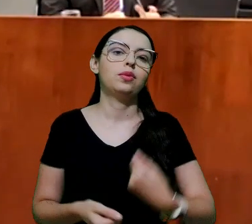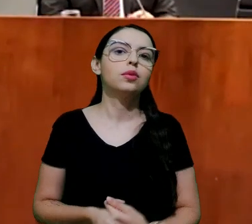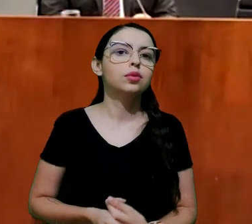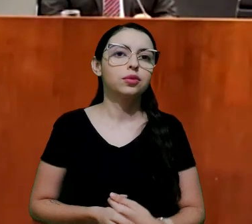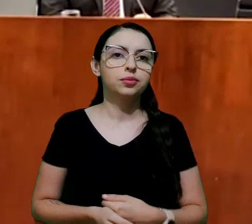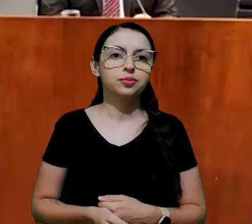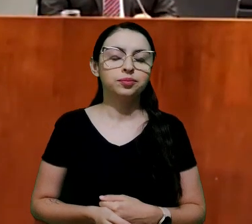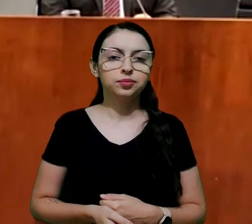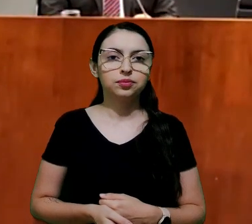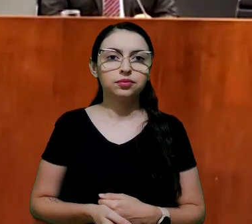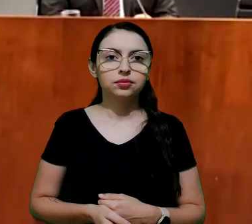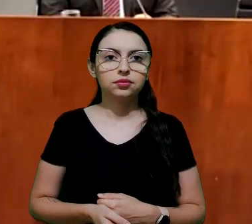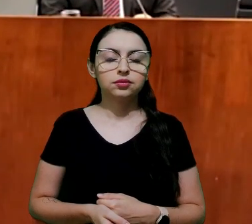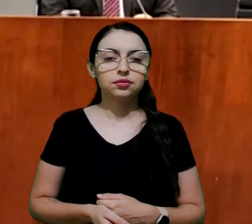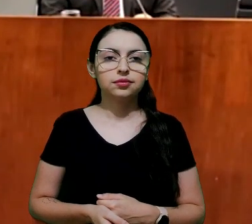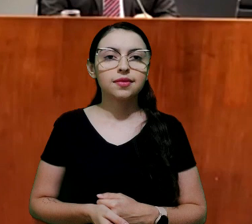se